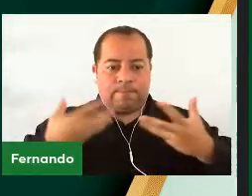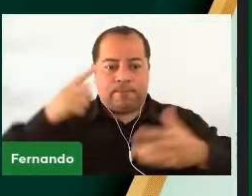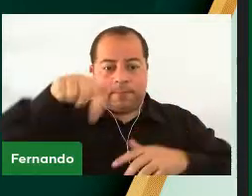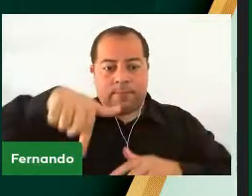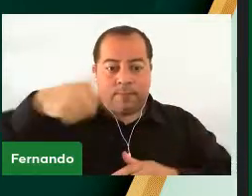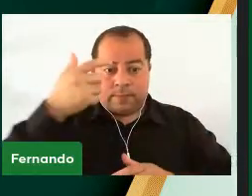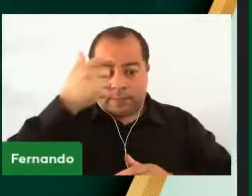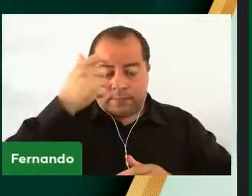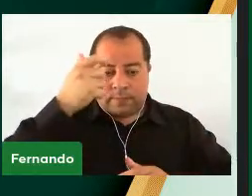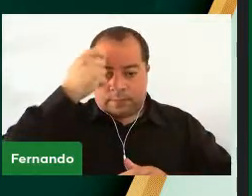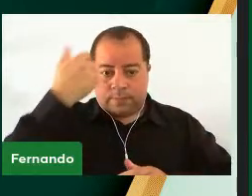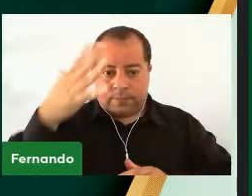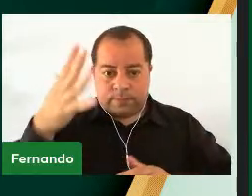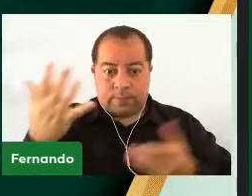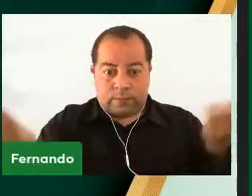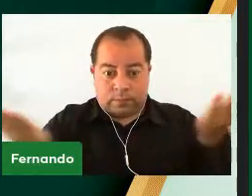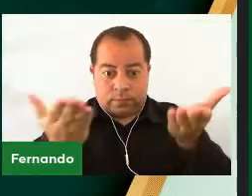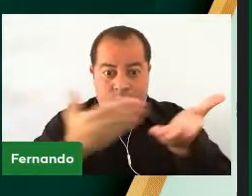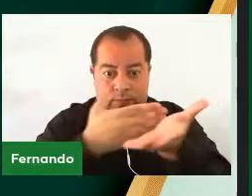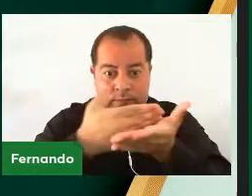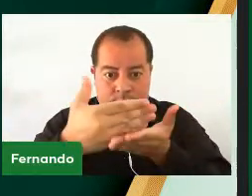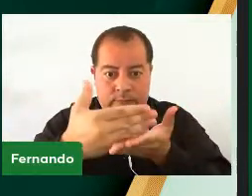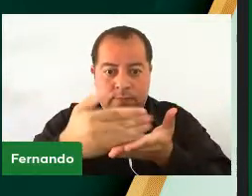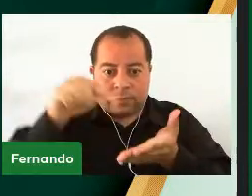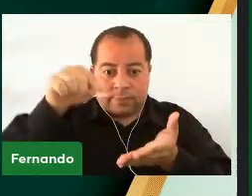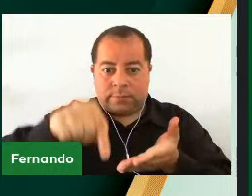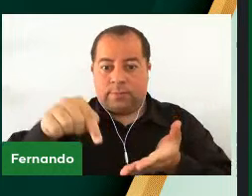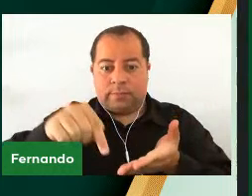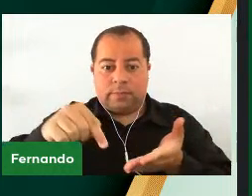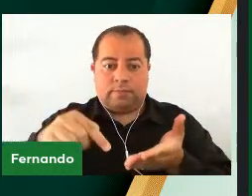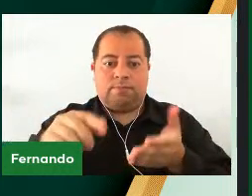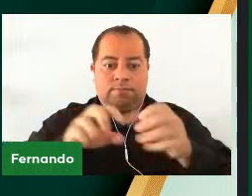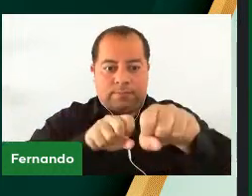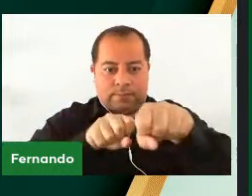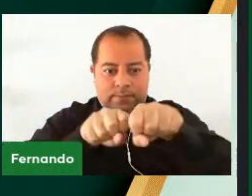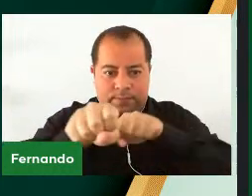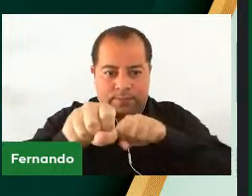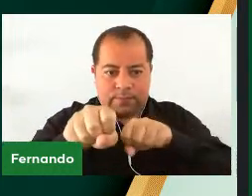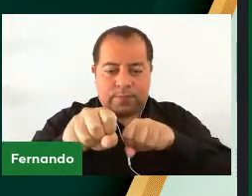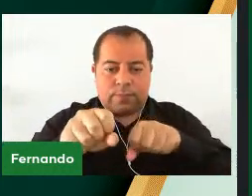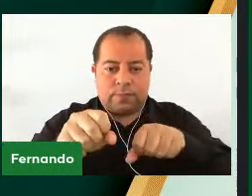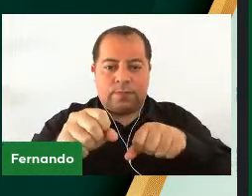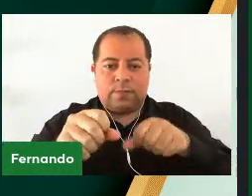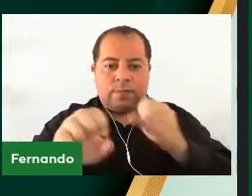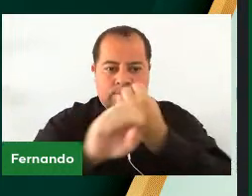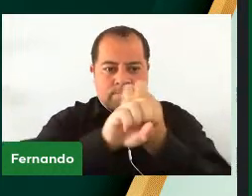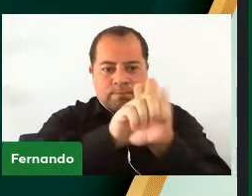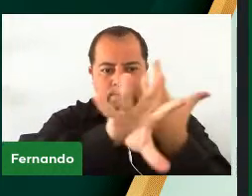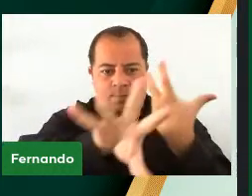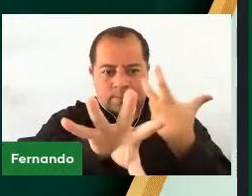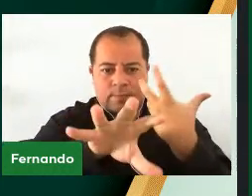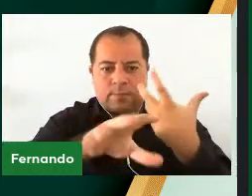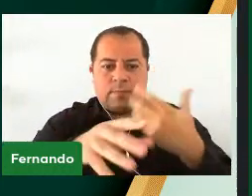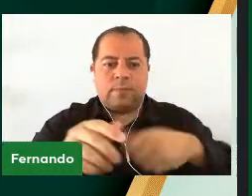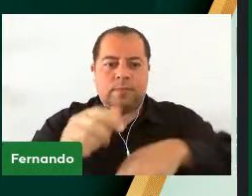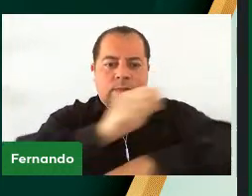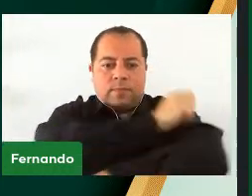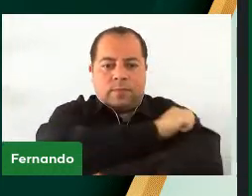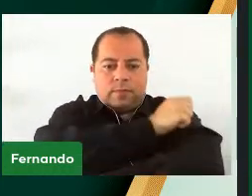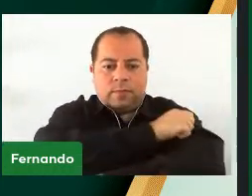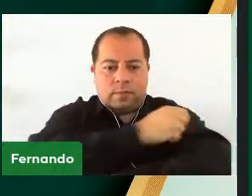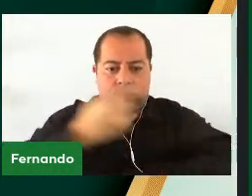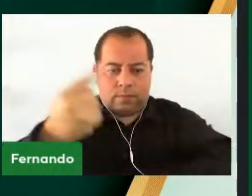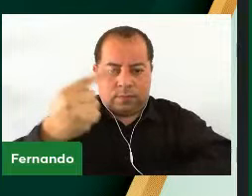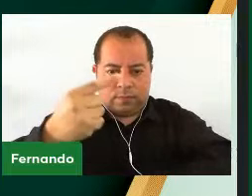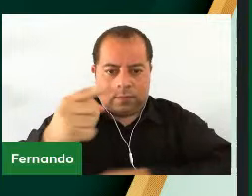Pampa inicia neste momento a sessão solene de colação de grau virtual dos concludentes do primeiro semestre